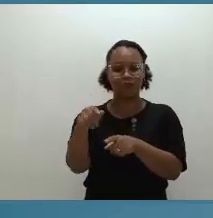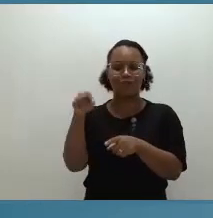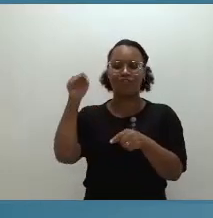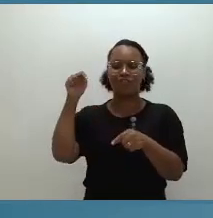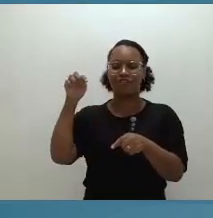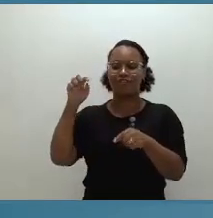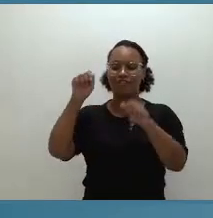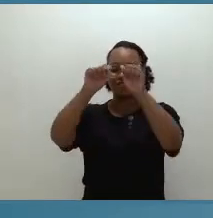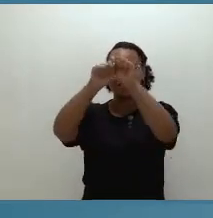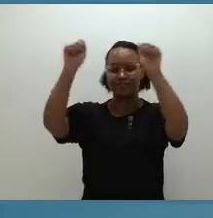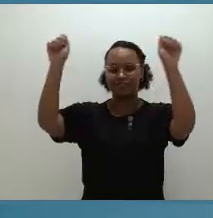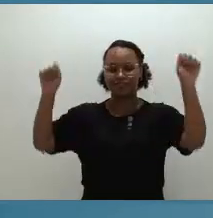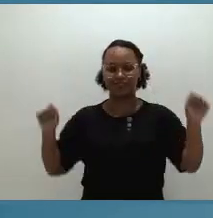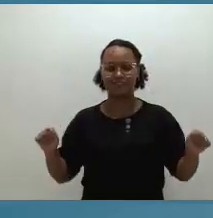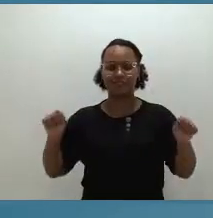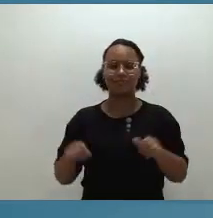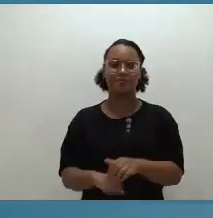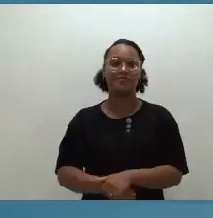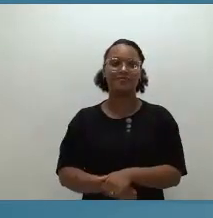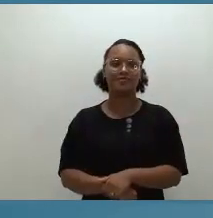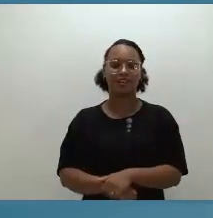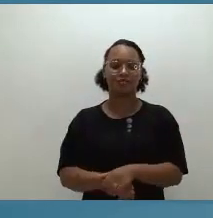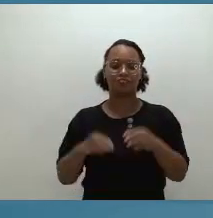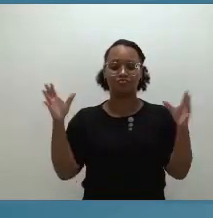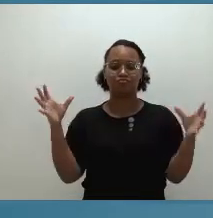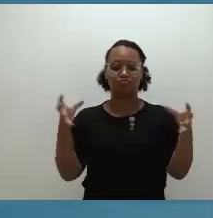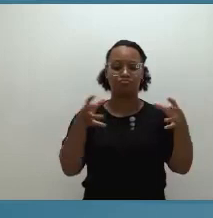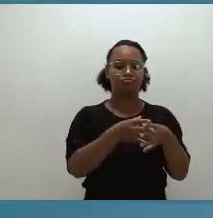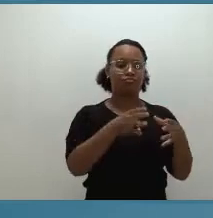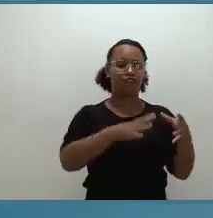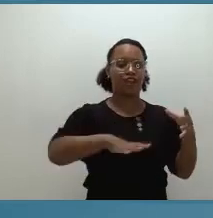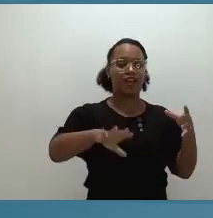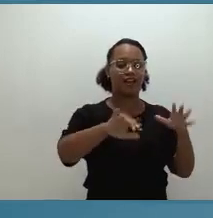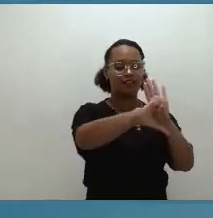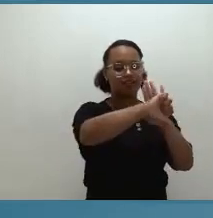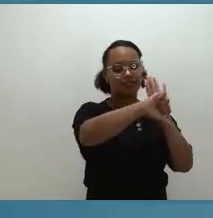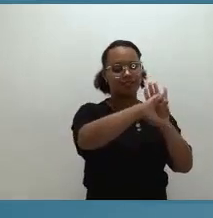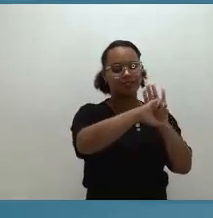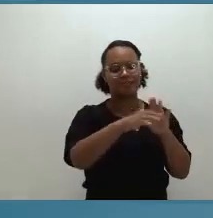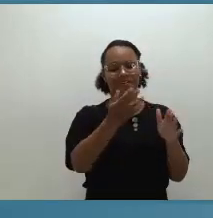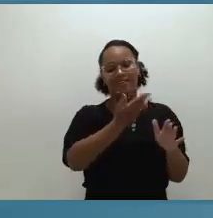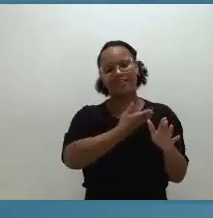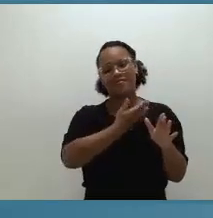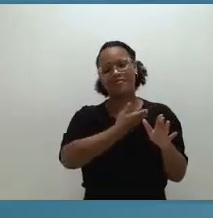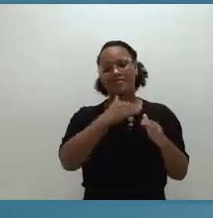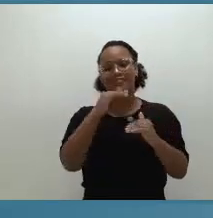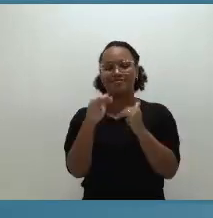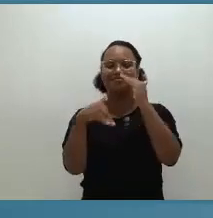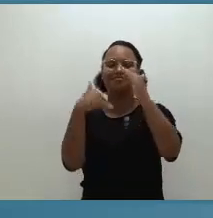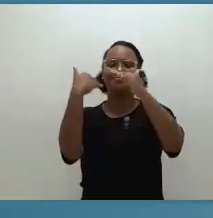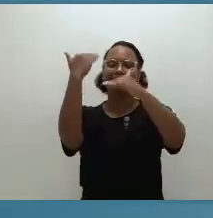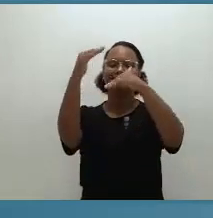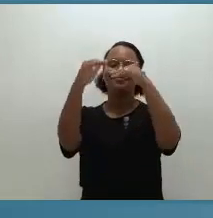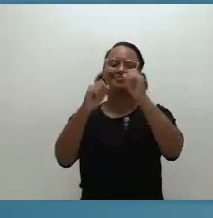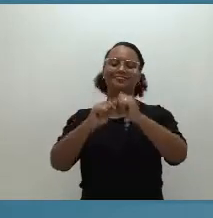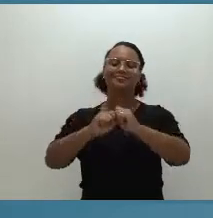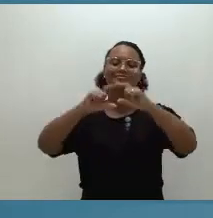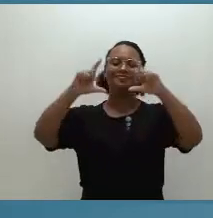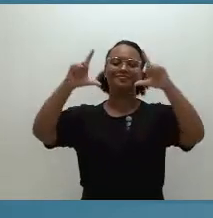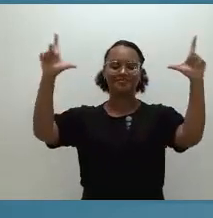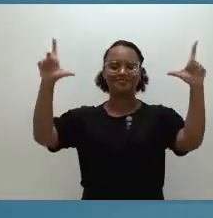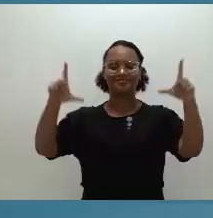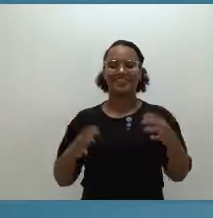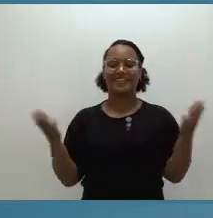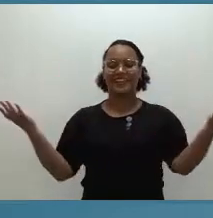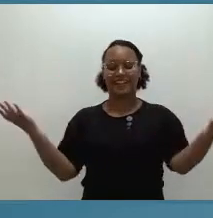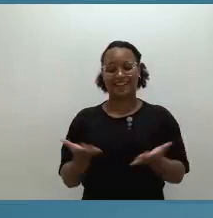tribunal da Câmara Criminal. A amizade perdurou, aumentando cada vez mais. E